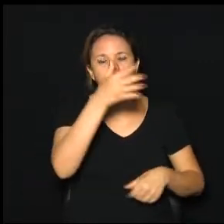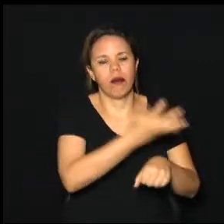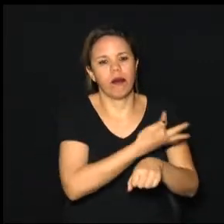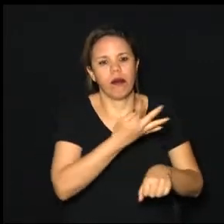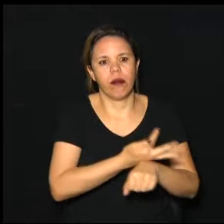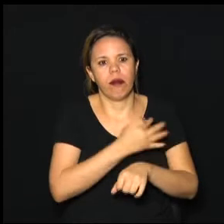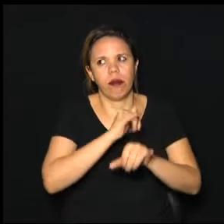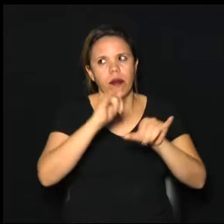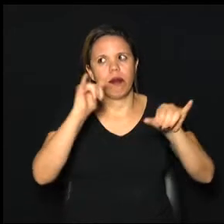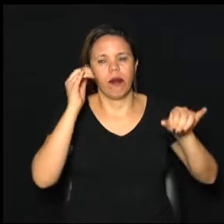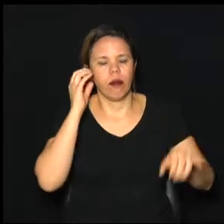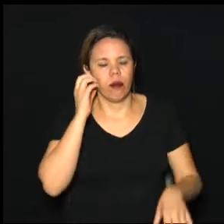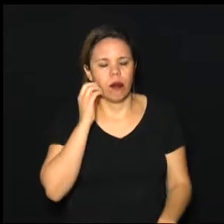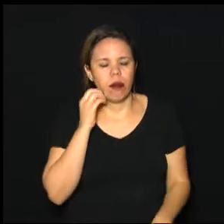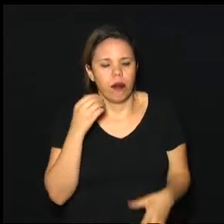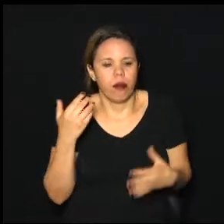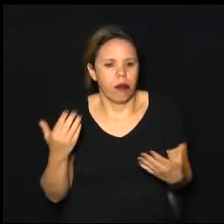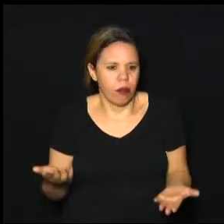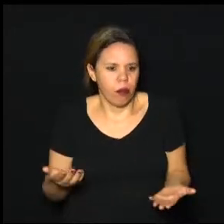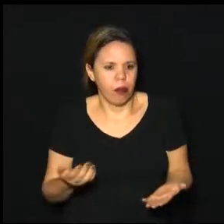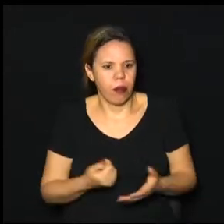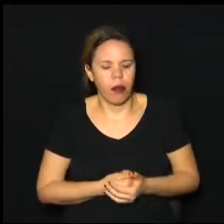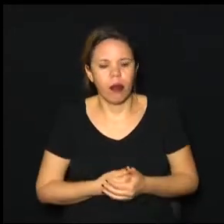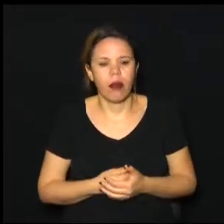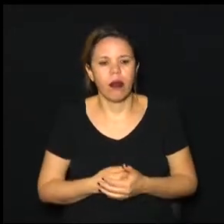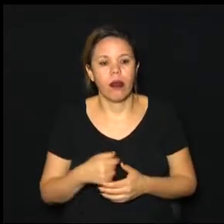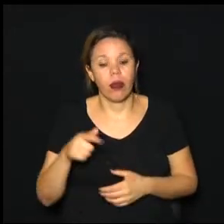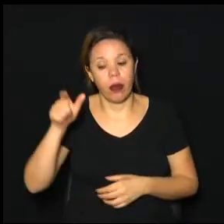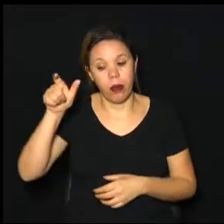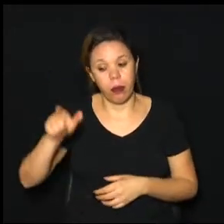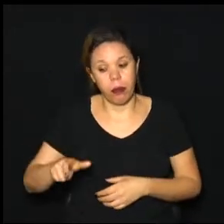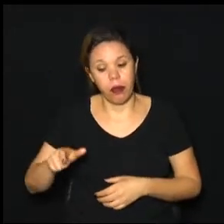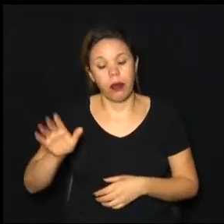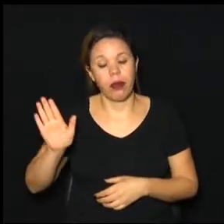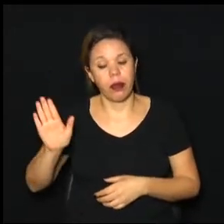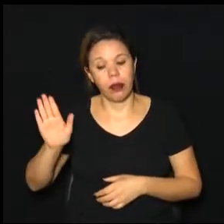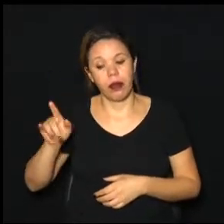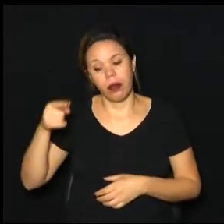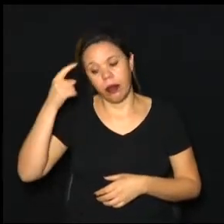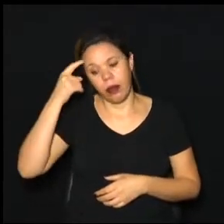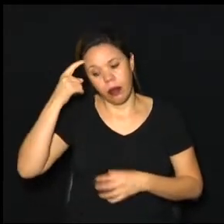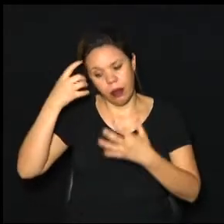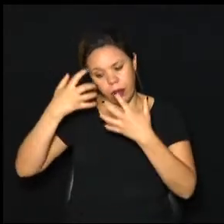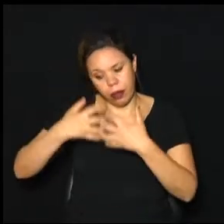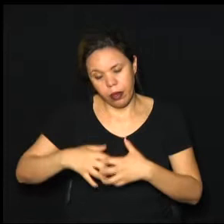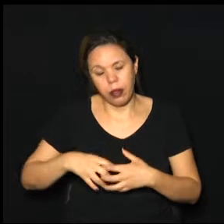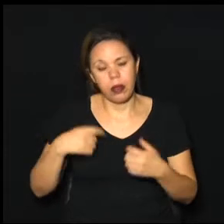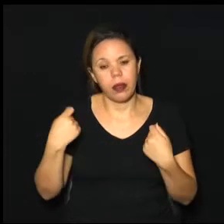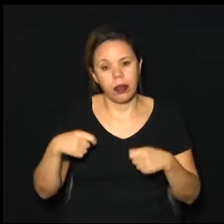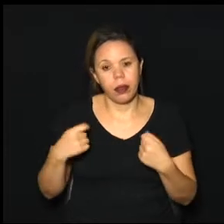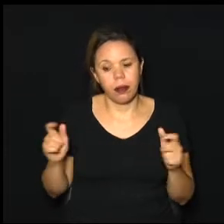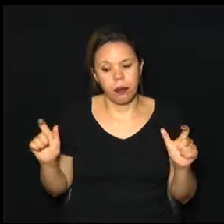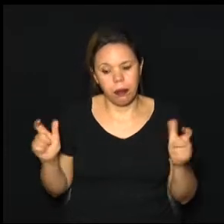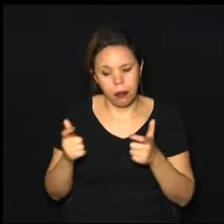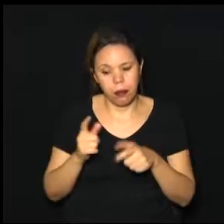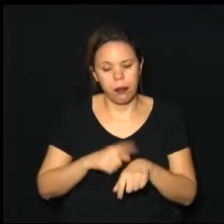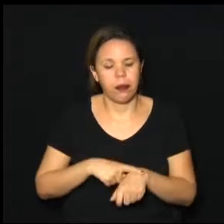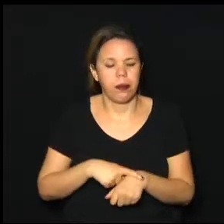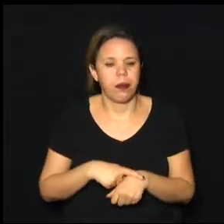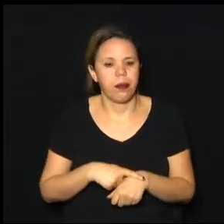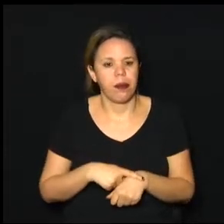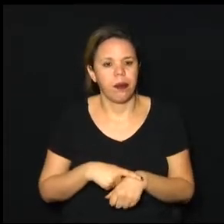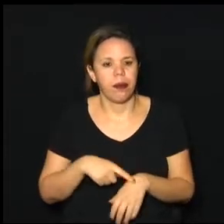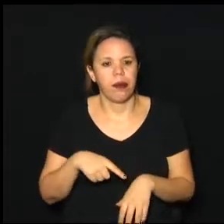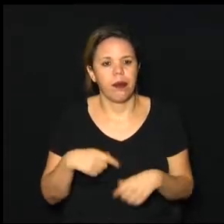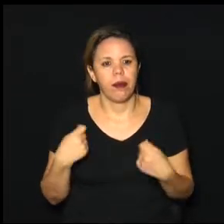com mais tempo. Porém, o legislador entendeu que essa campanha precisaria de menos tempo. Ela